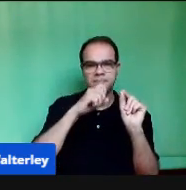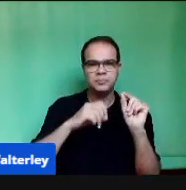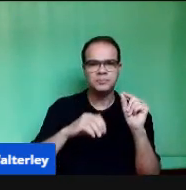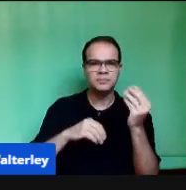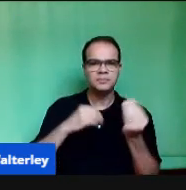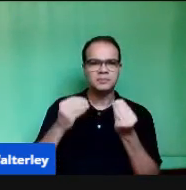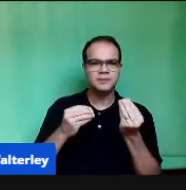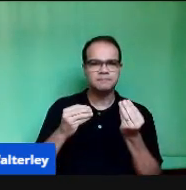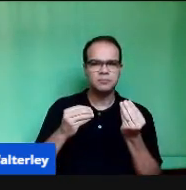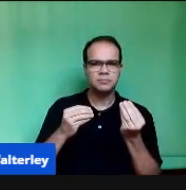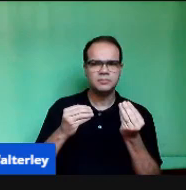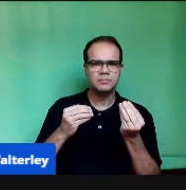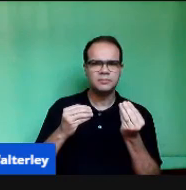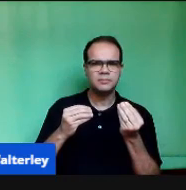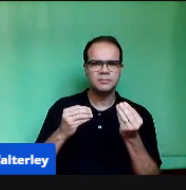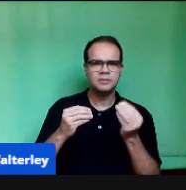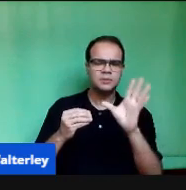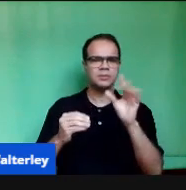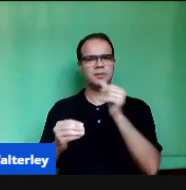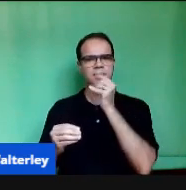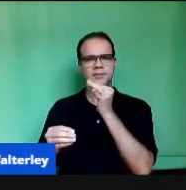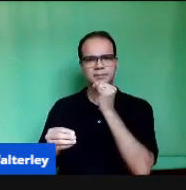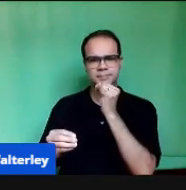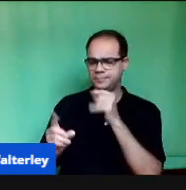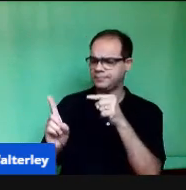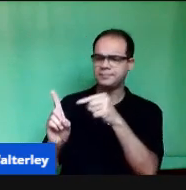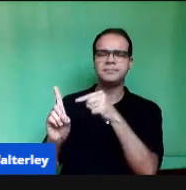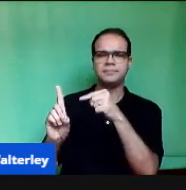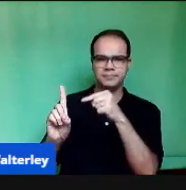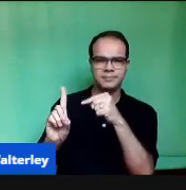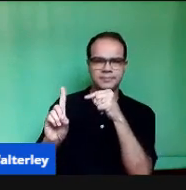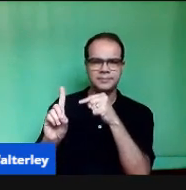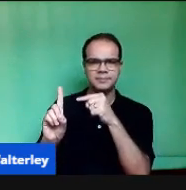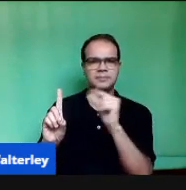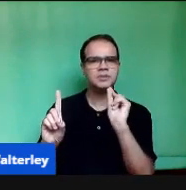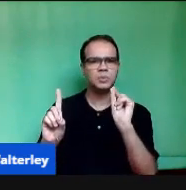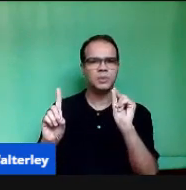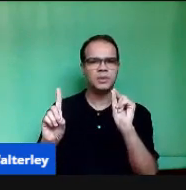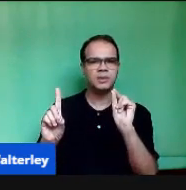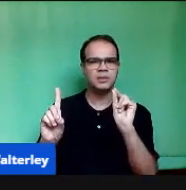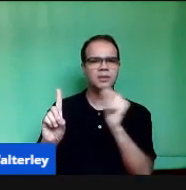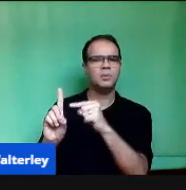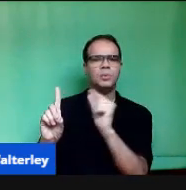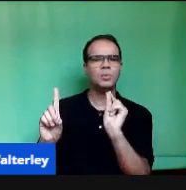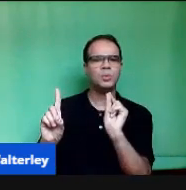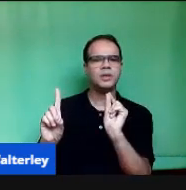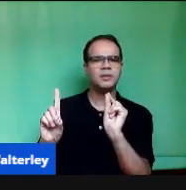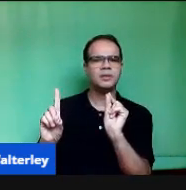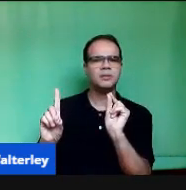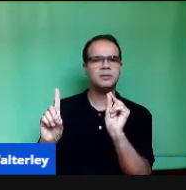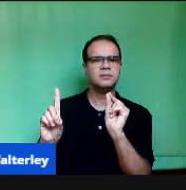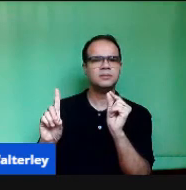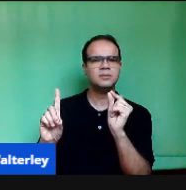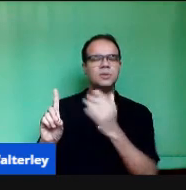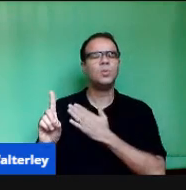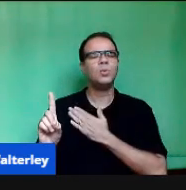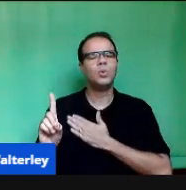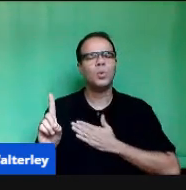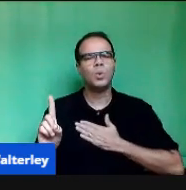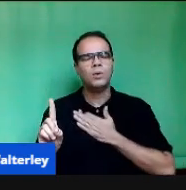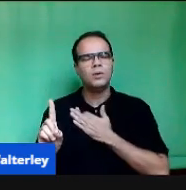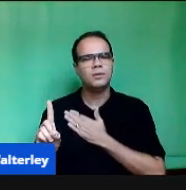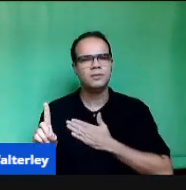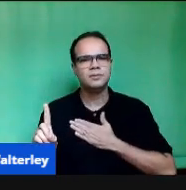por alguém, seja essa pessoa do mesmo sexo, seja essa pessoa do sexo oposto. Então, aquelas pessoas